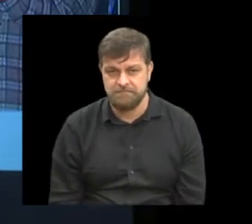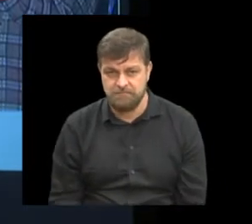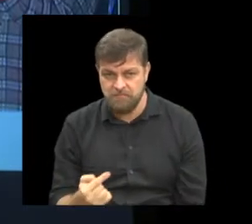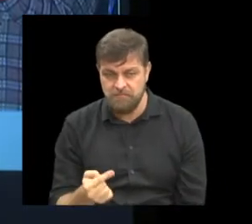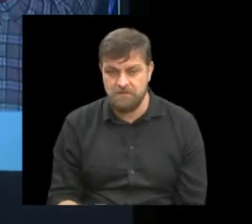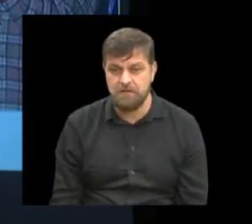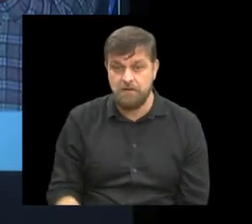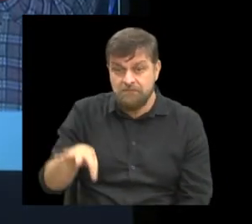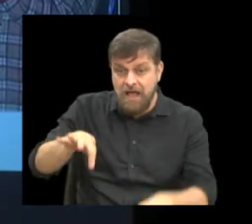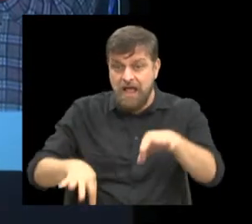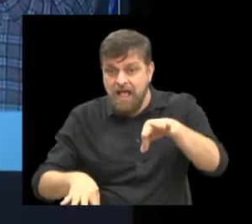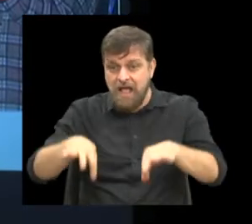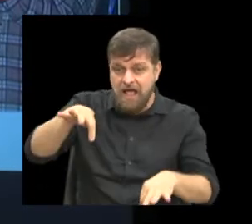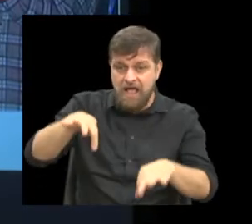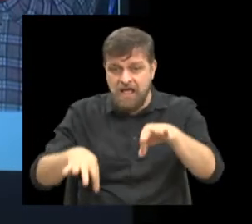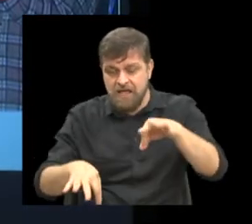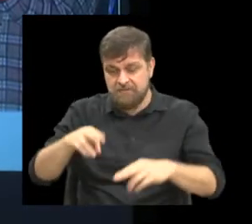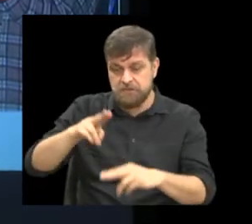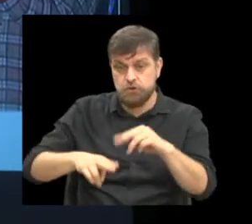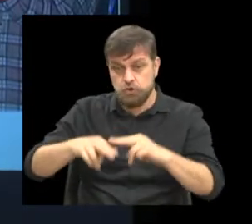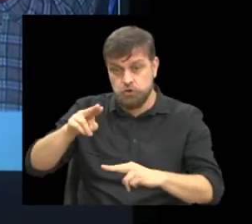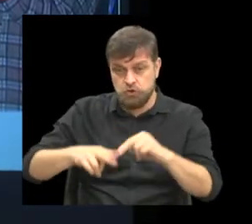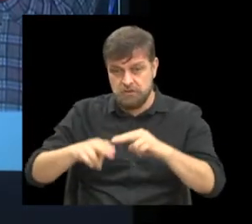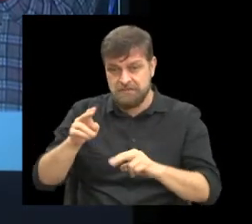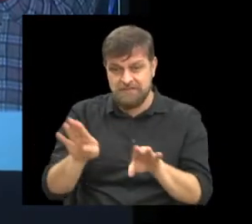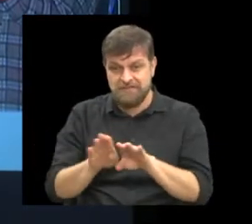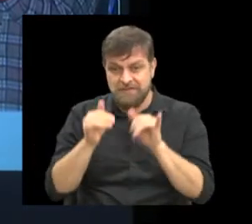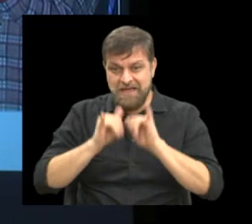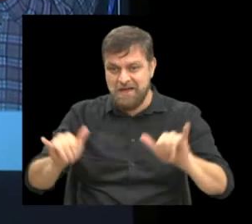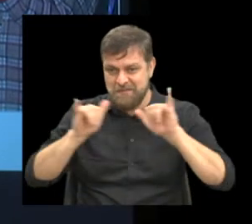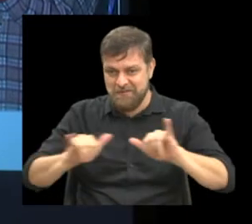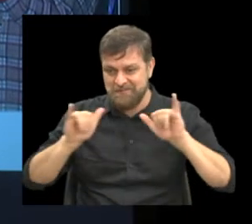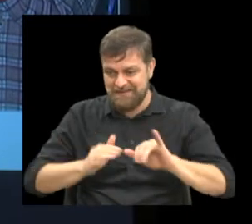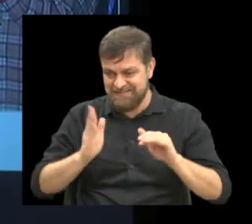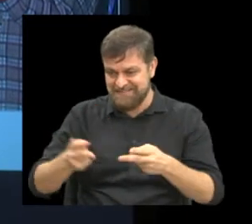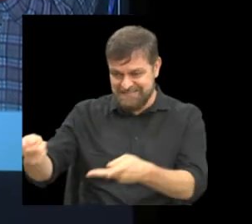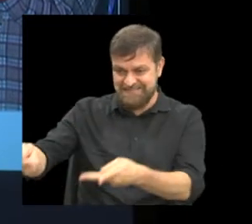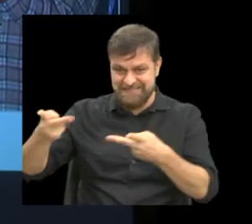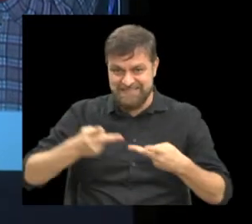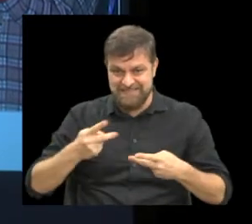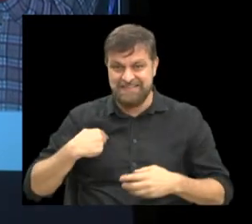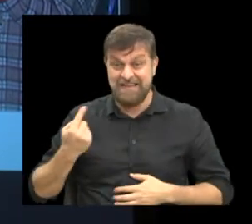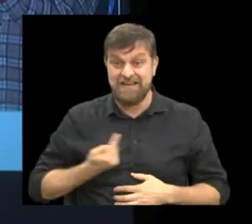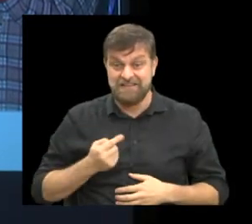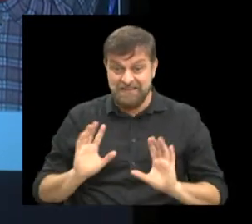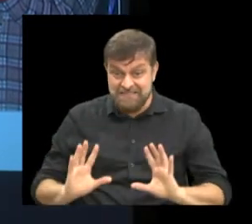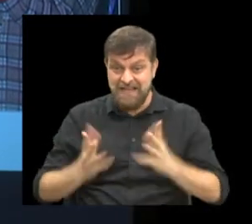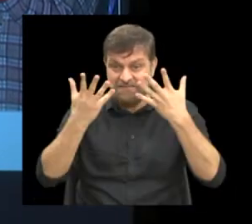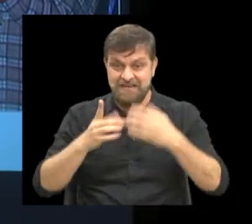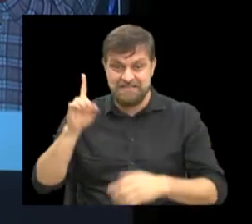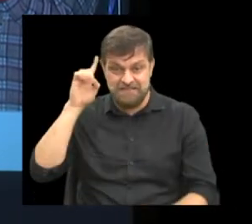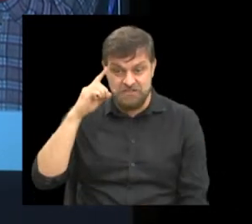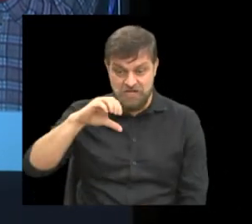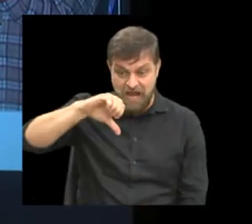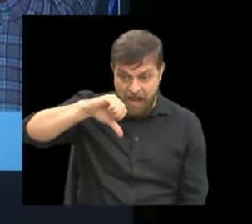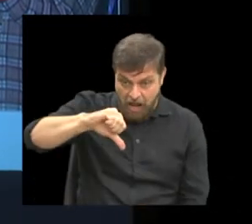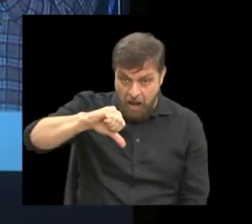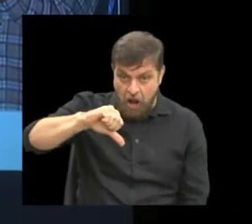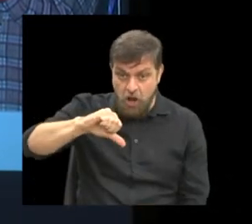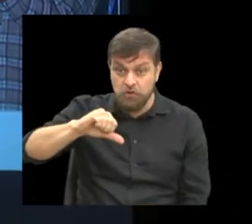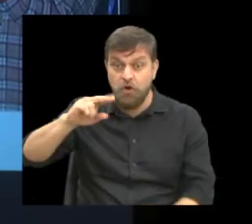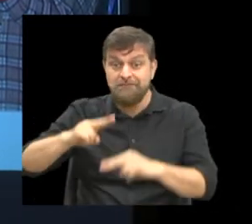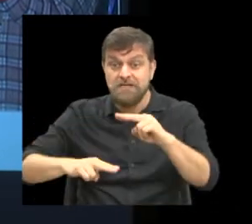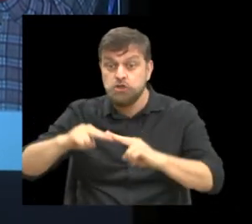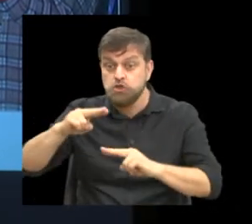Também fazemos a nossa festa junina, já fazendo uma propaganda. A nossa festa junina esse ano será no dia 9 de